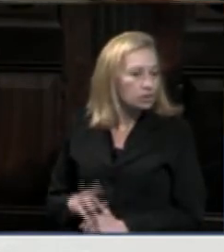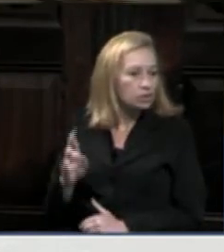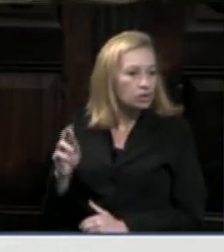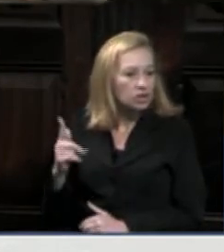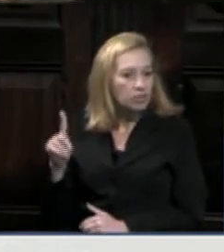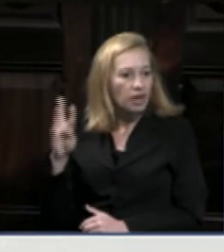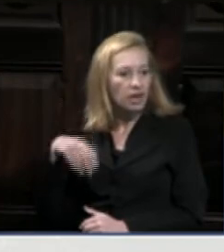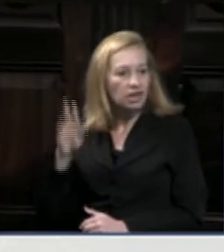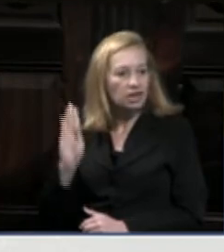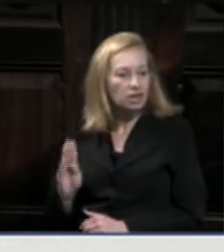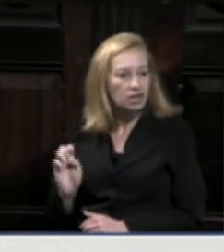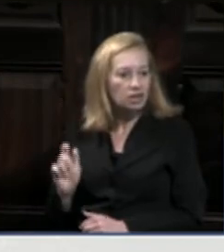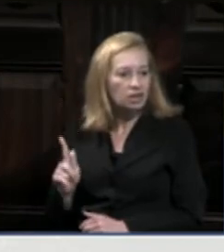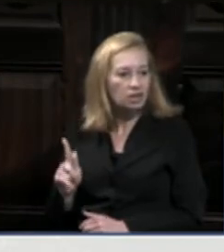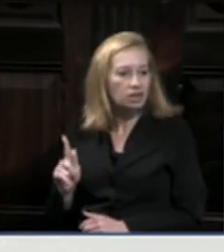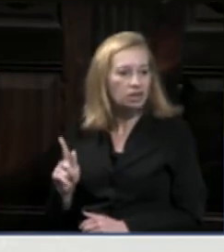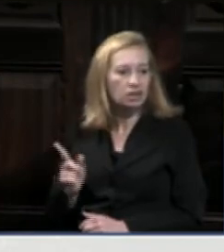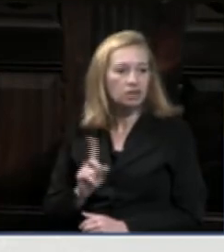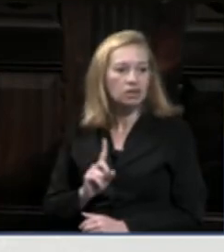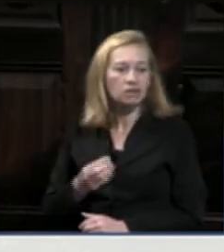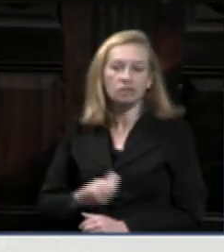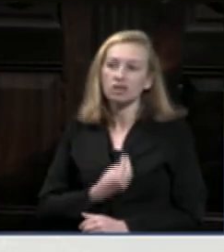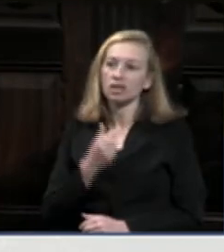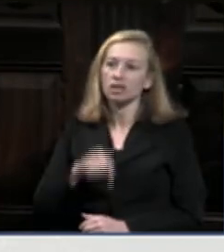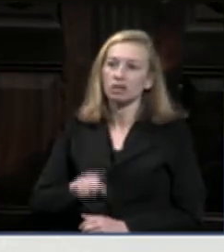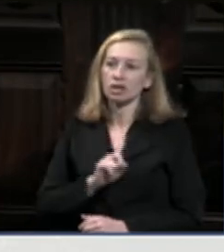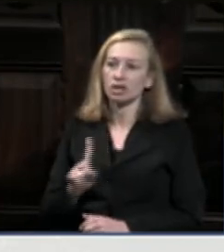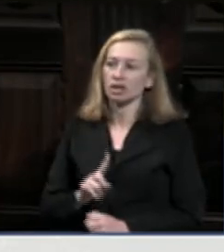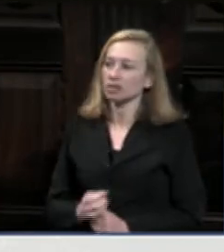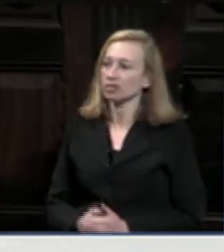Rosenberg Reis, não se encontrando presente.